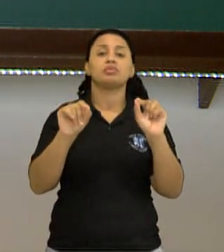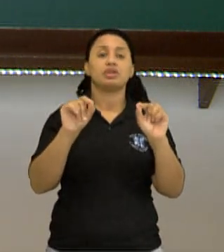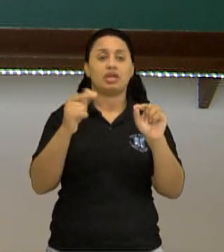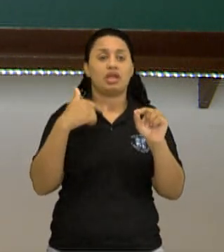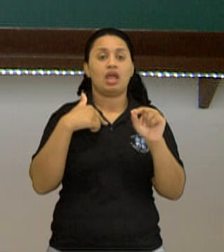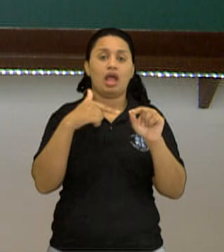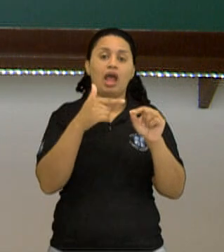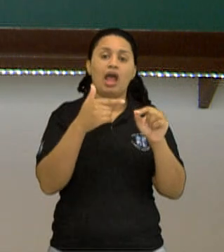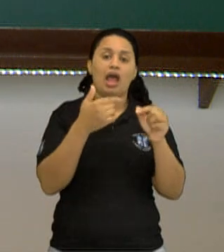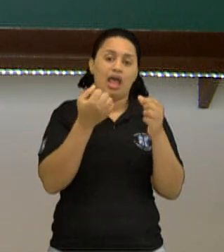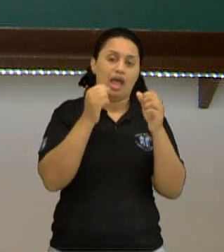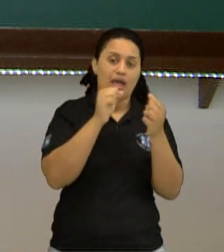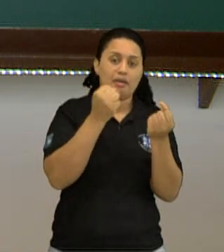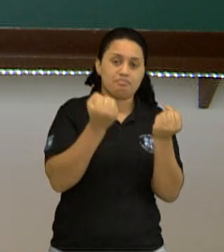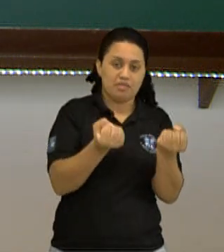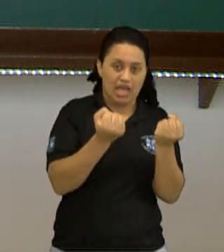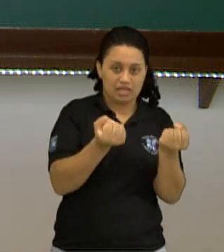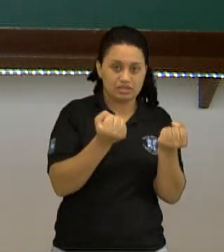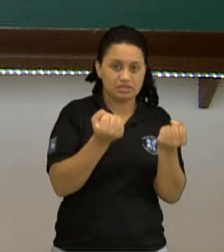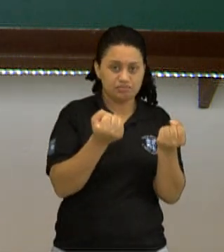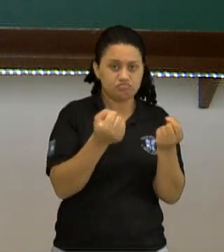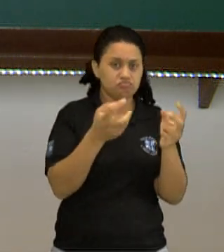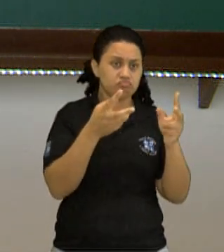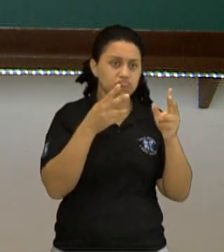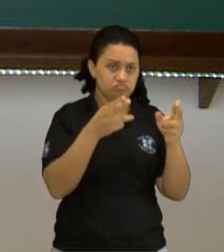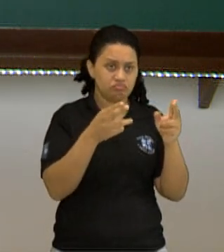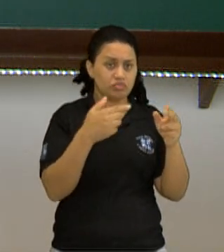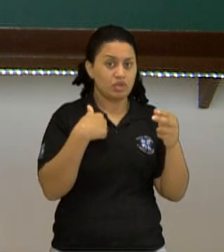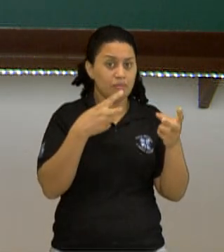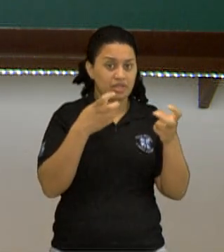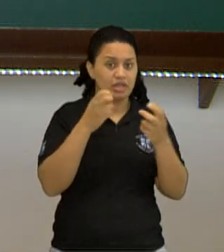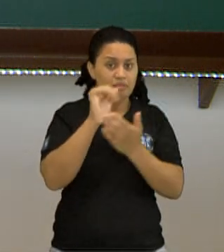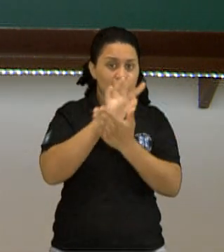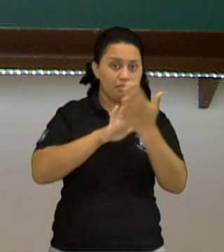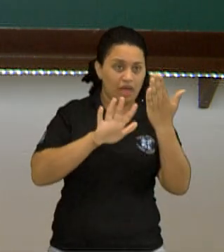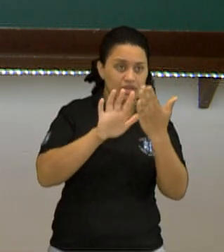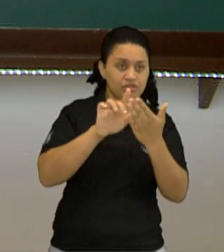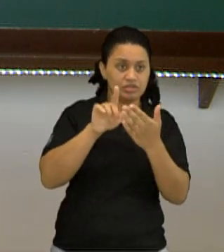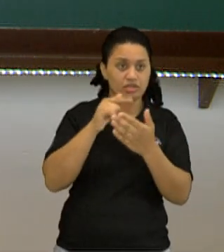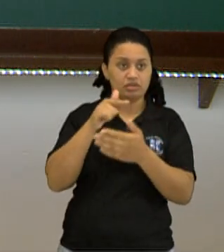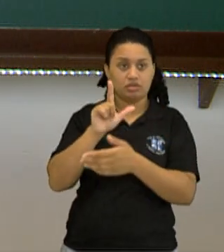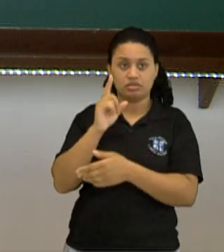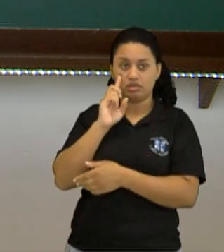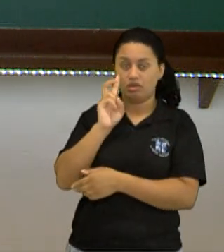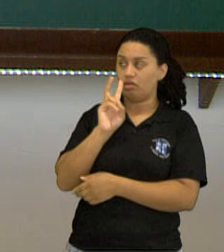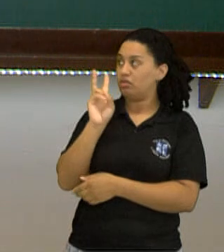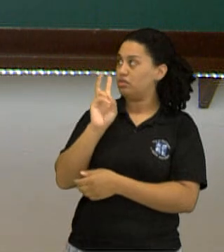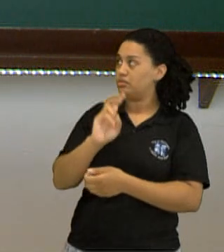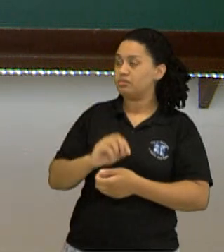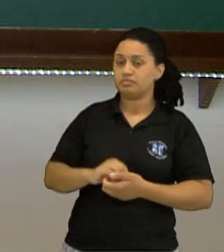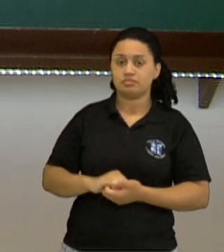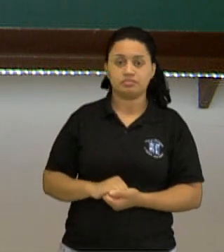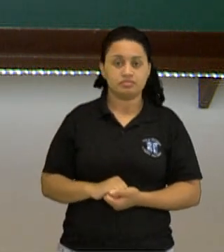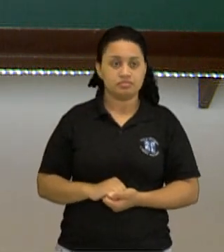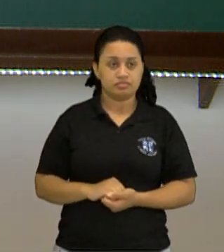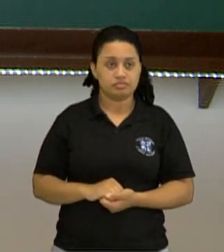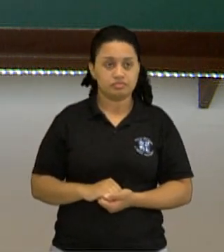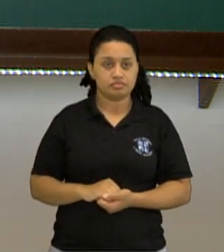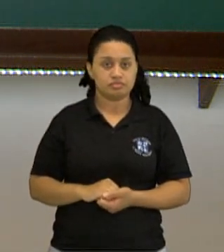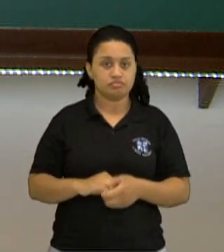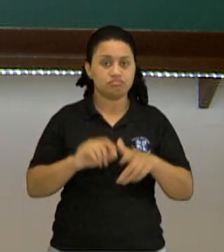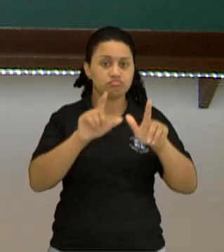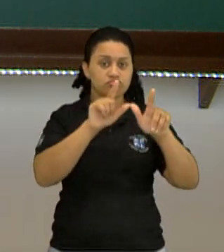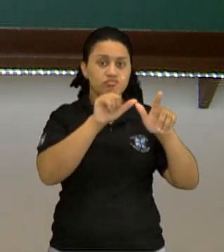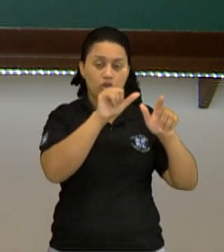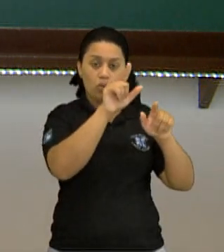mesma massa. Voltando aqui, ó, olhe para vocês poderem comparar. Aqui você tem um